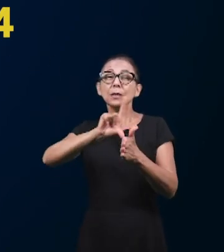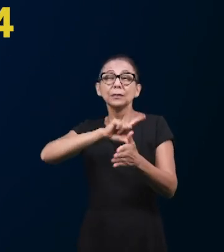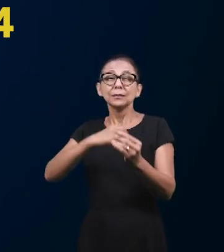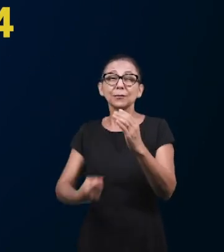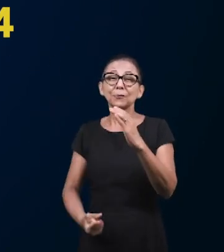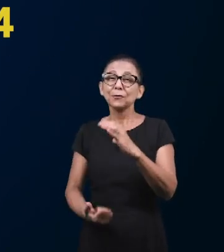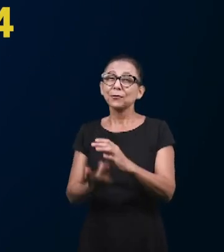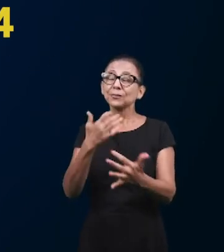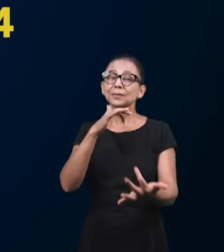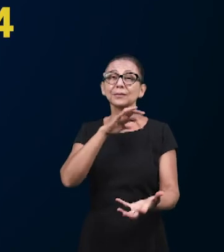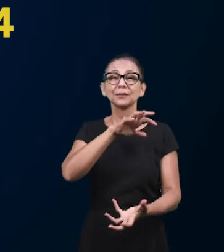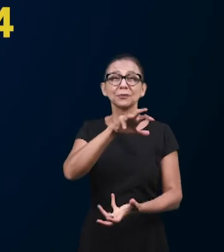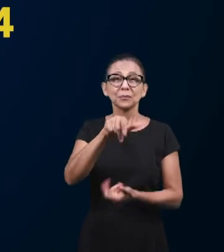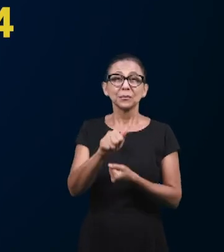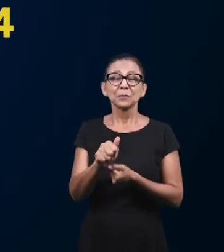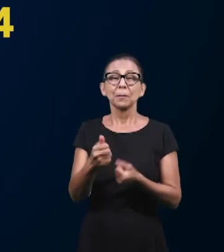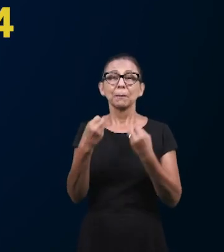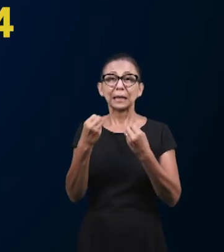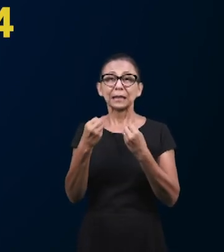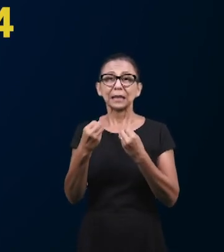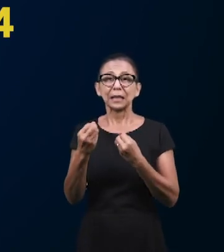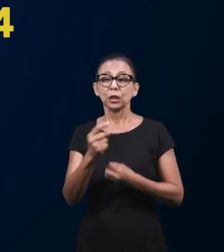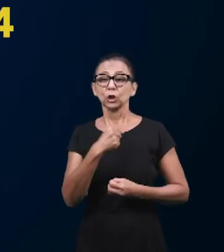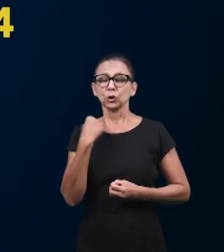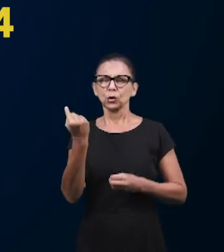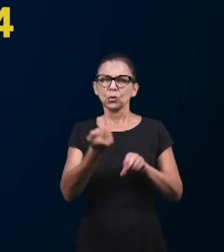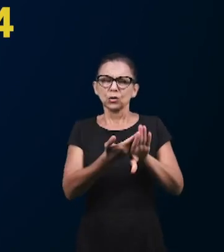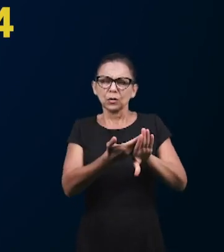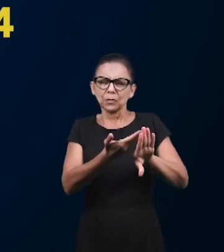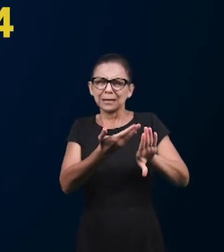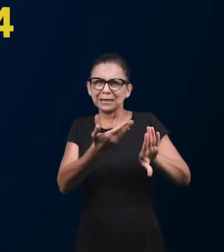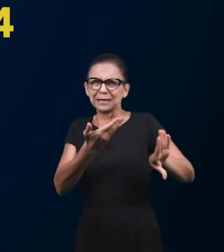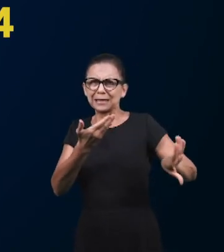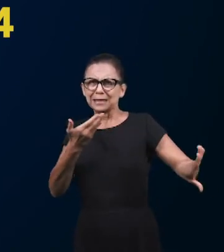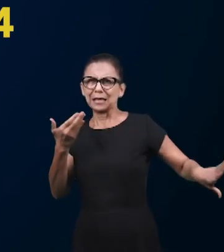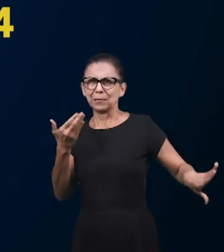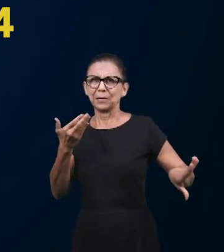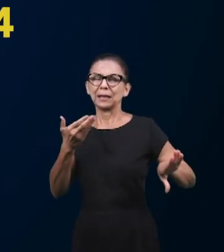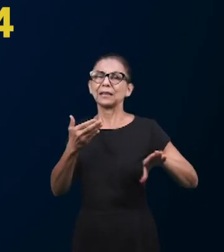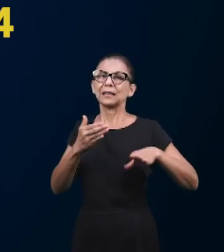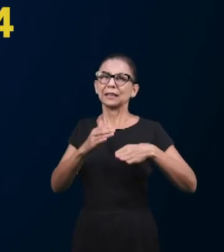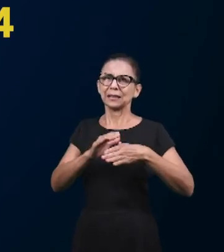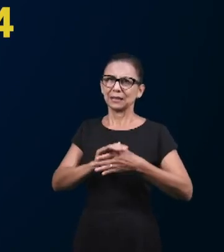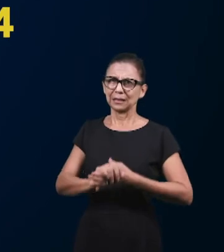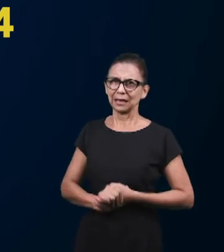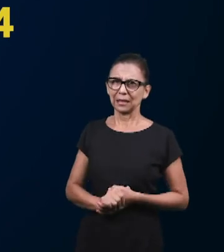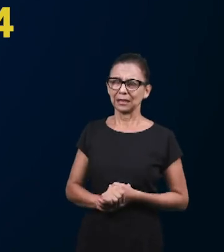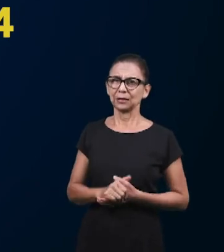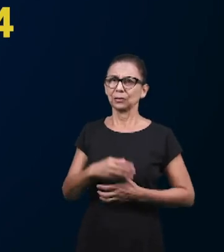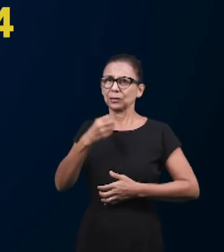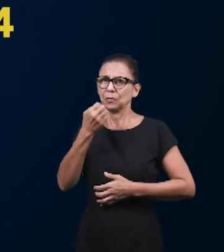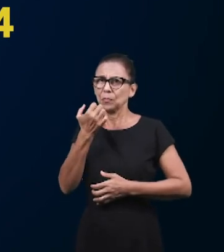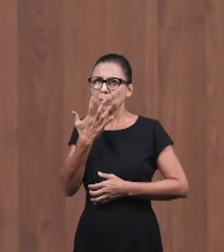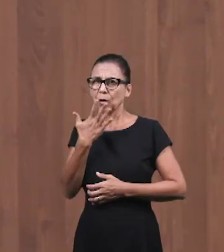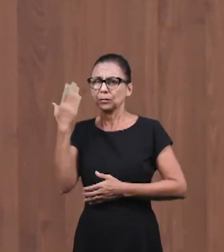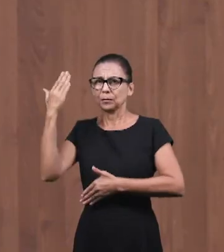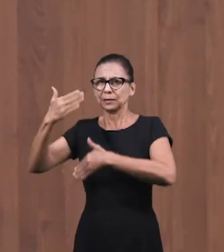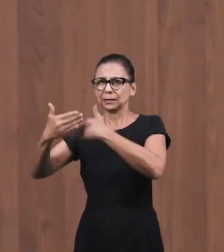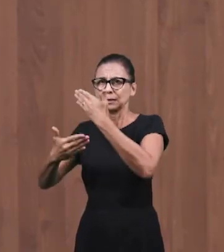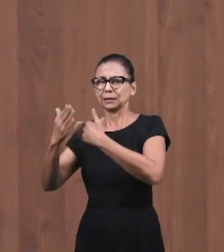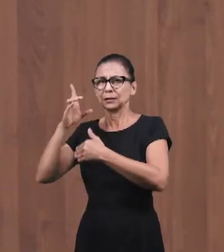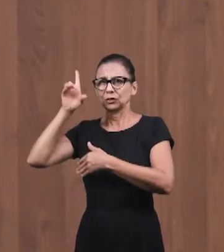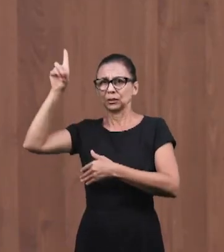fundação do mundo, para que fôssemos santos e irrepreensíveis diante dele em caridade.